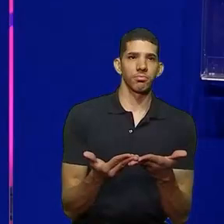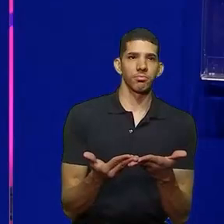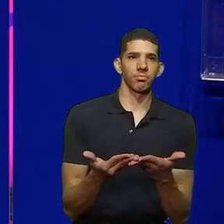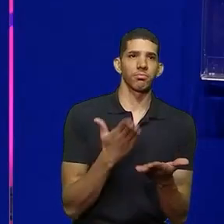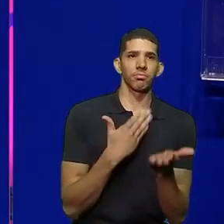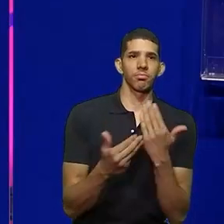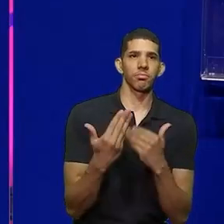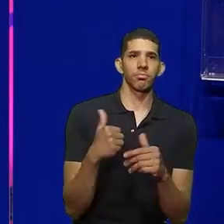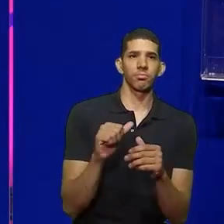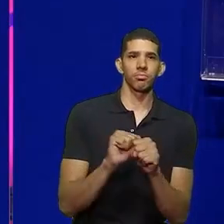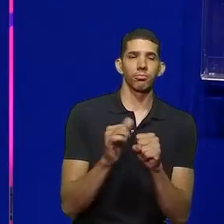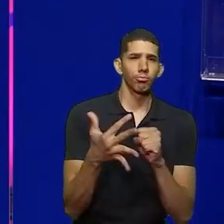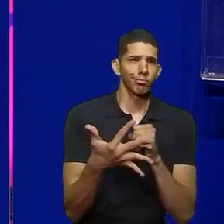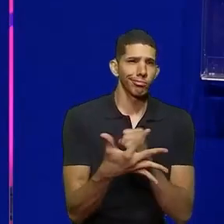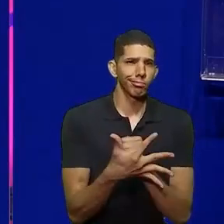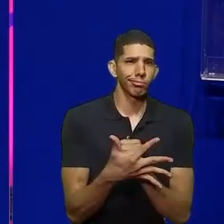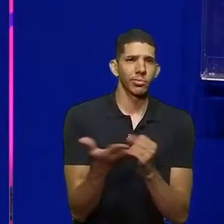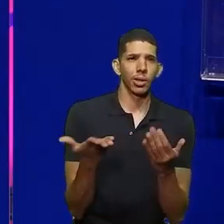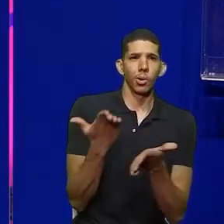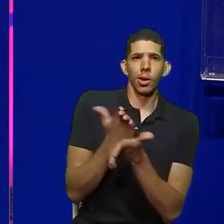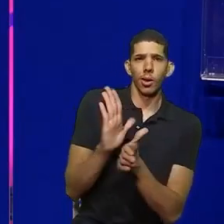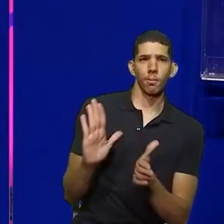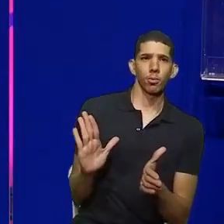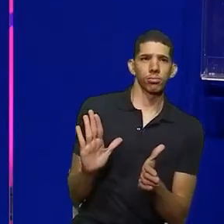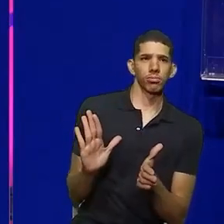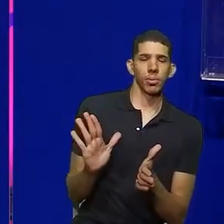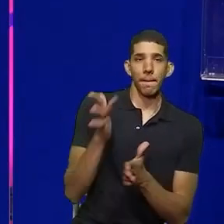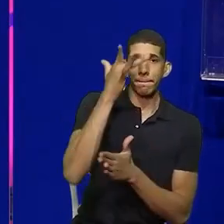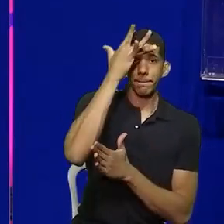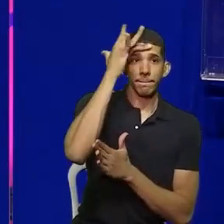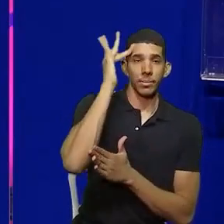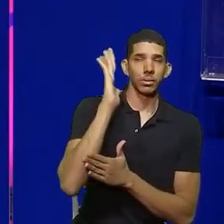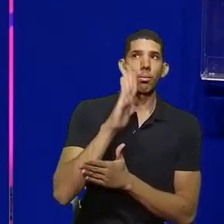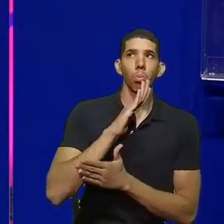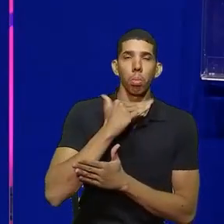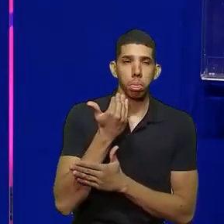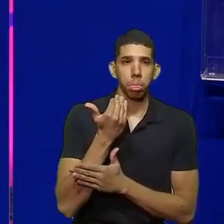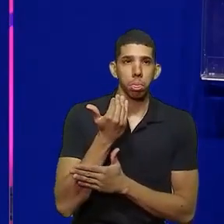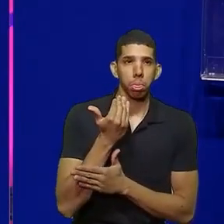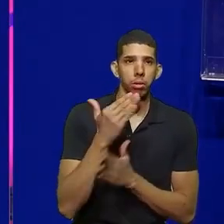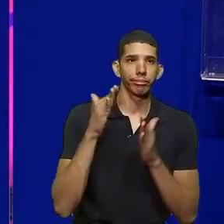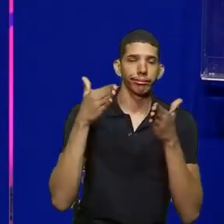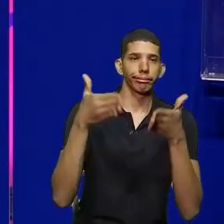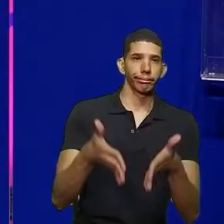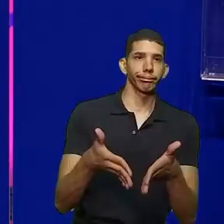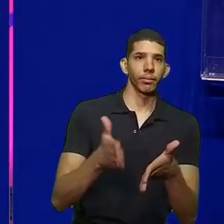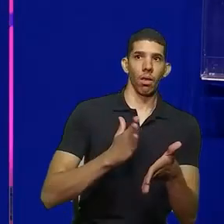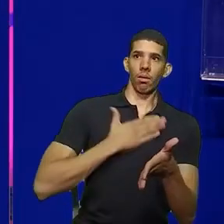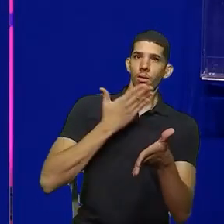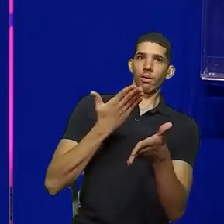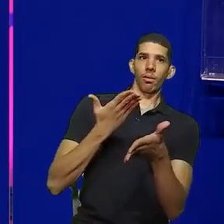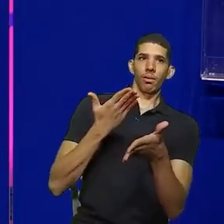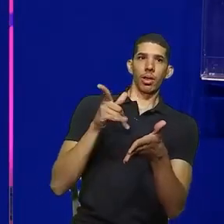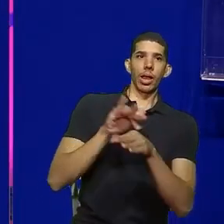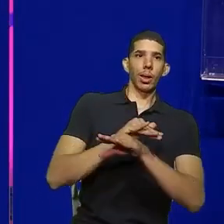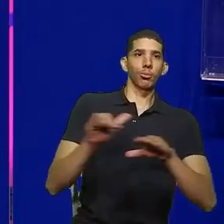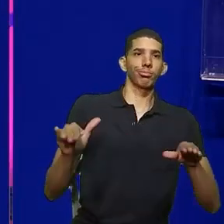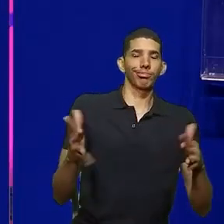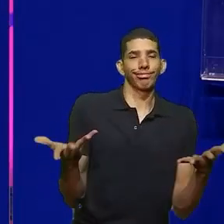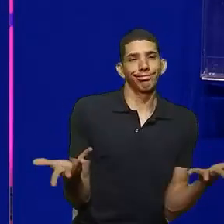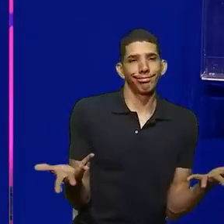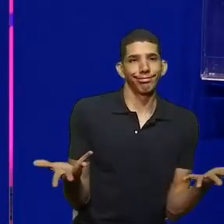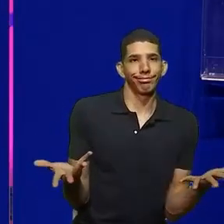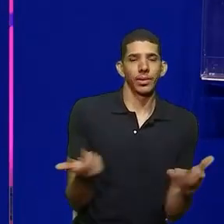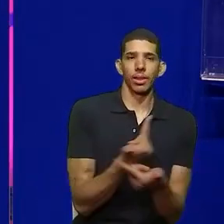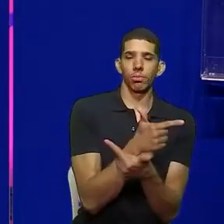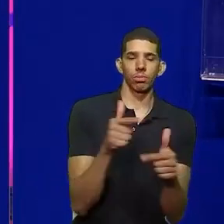morre 1 hora, passa 2 horas, já está enterrando, quando você assusta, você já viu lá, morreu, acabou, enterrou. E então não tem tempo nem